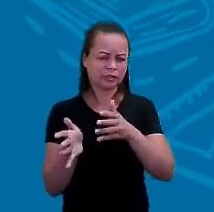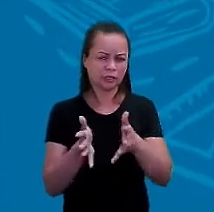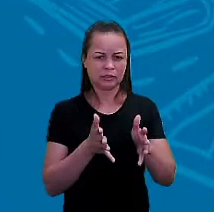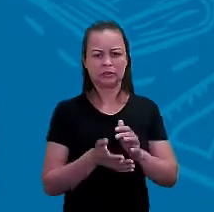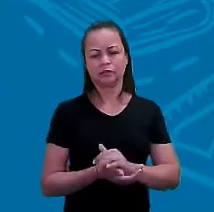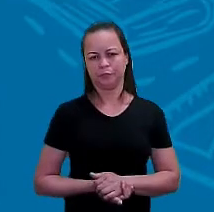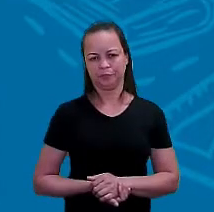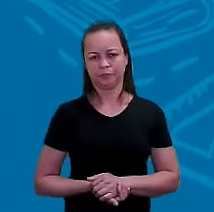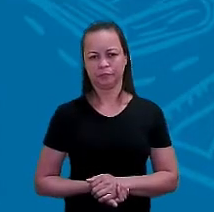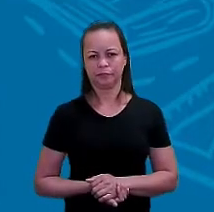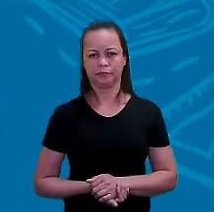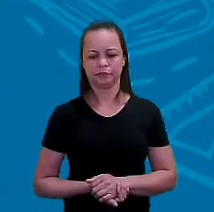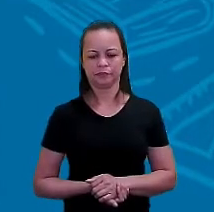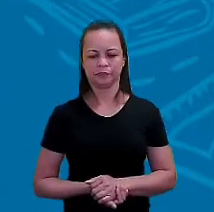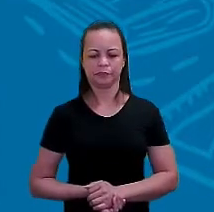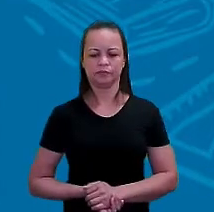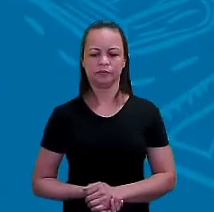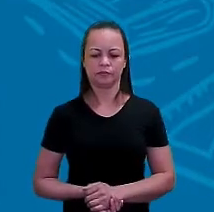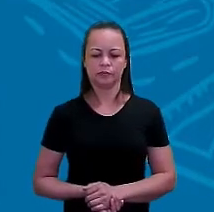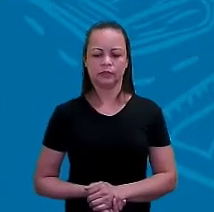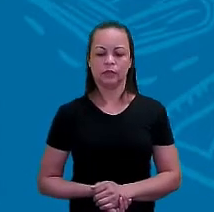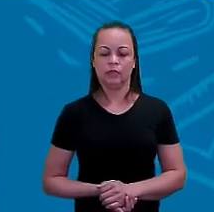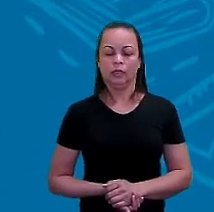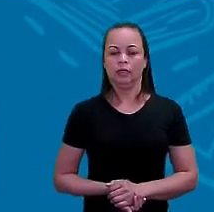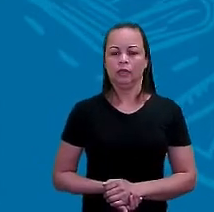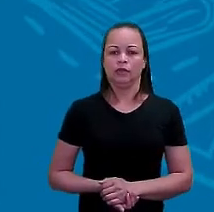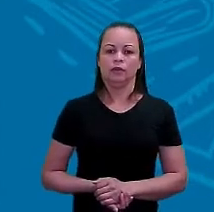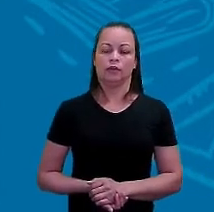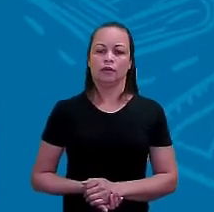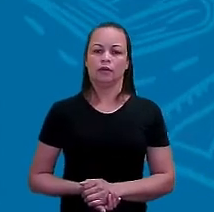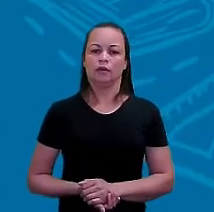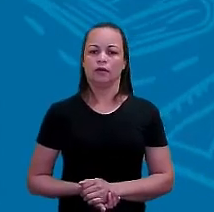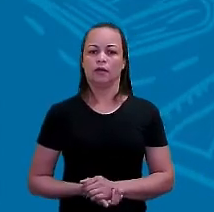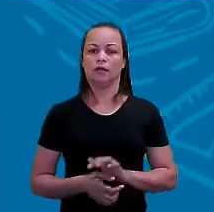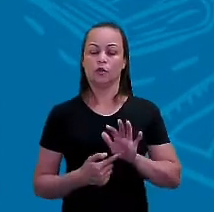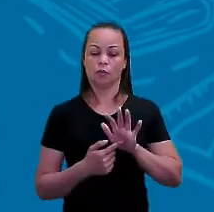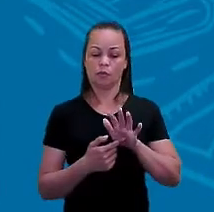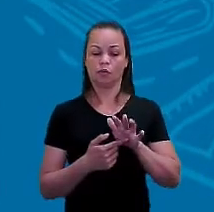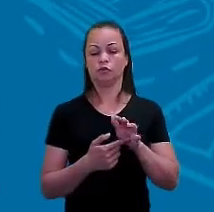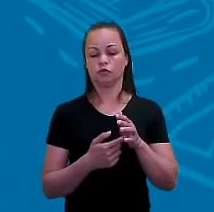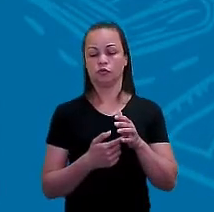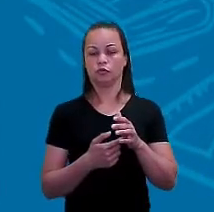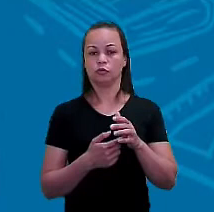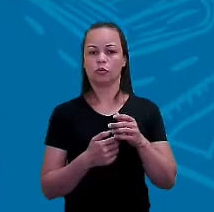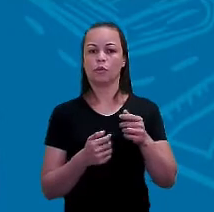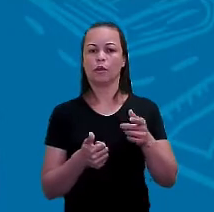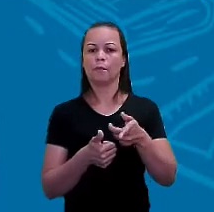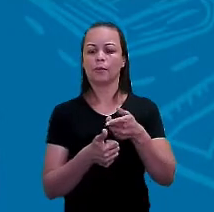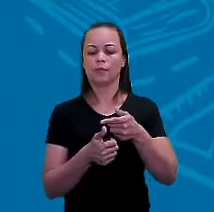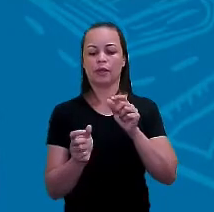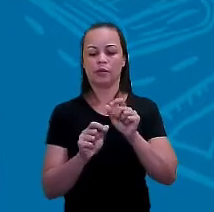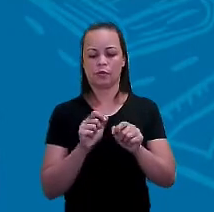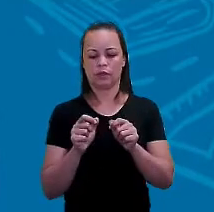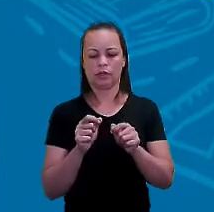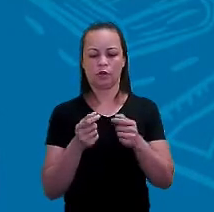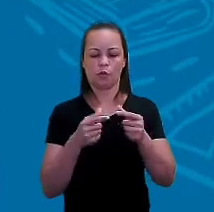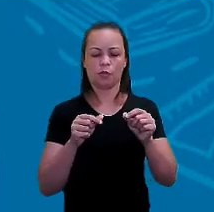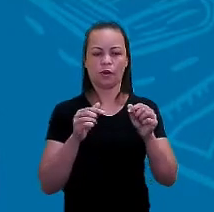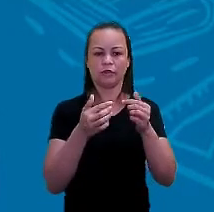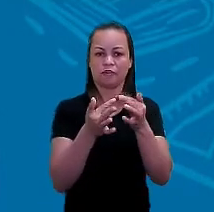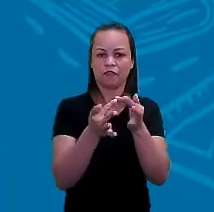usa are. Let's see? So, bem, aí eu trago uma questão que tem assim, complete a frase,